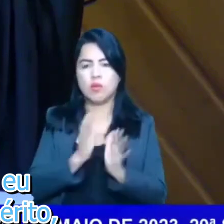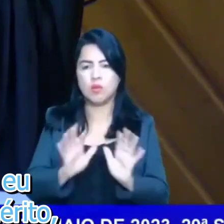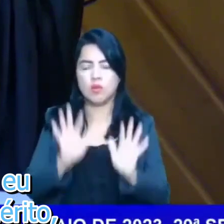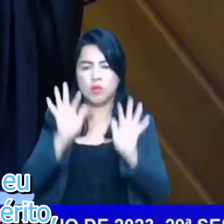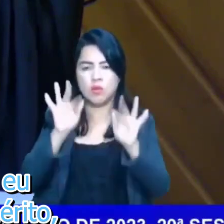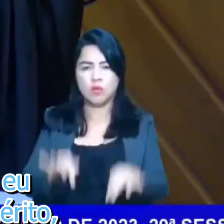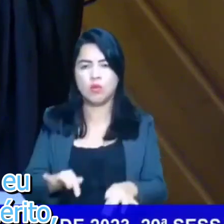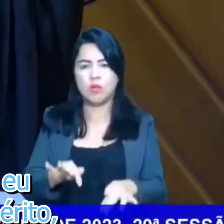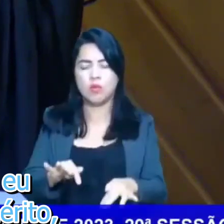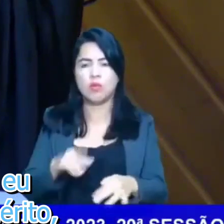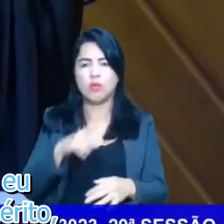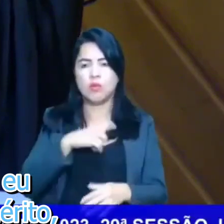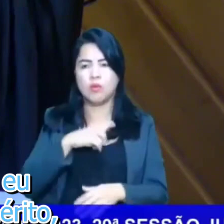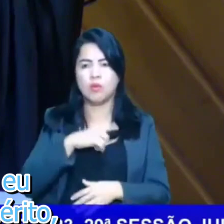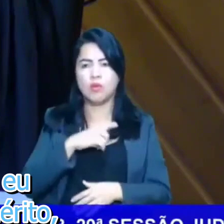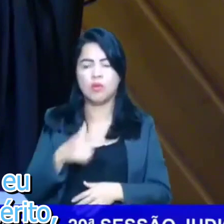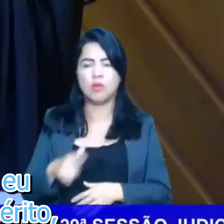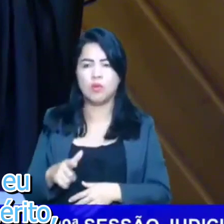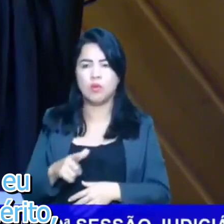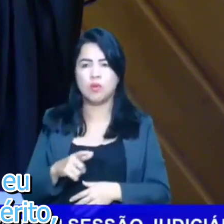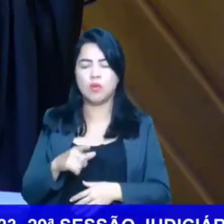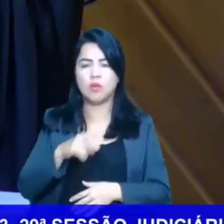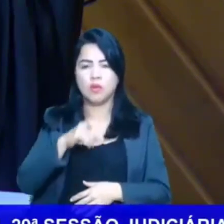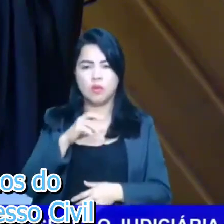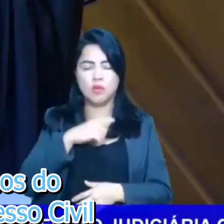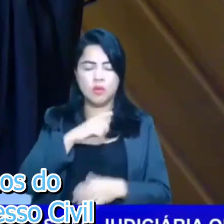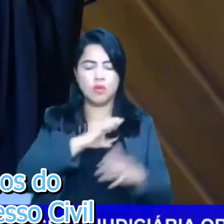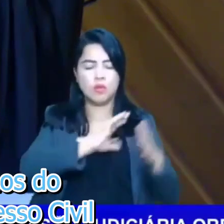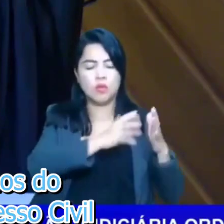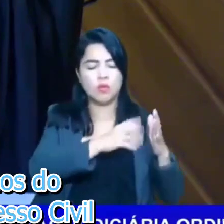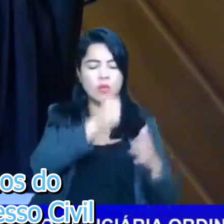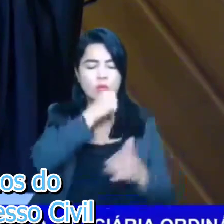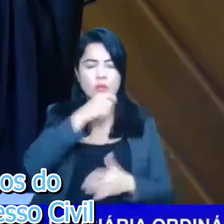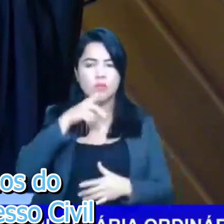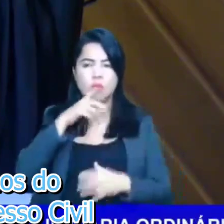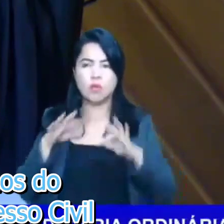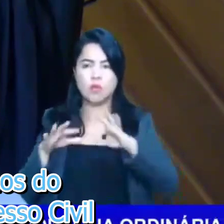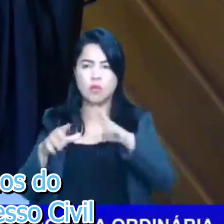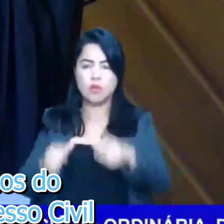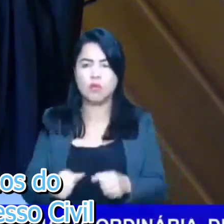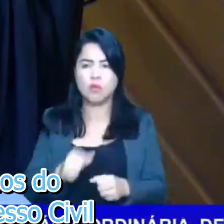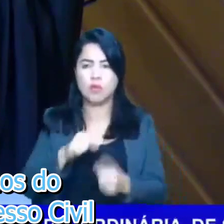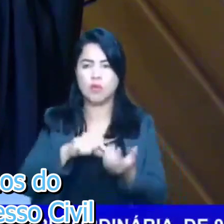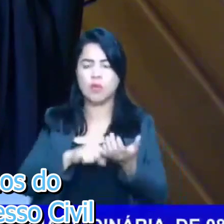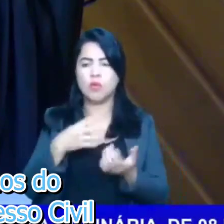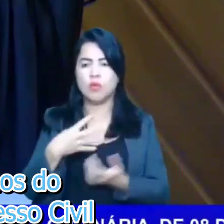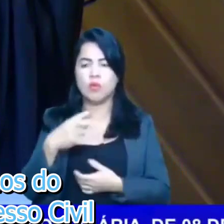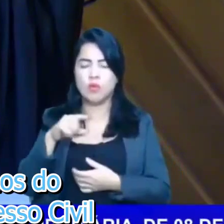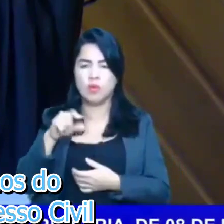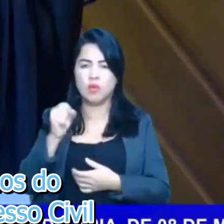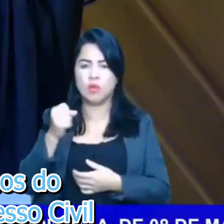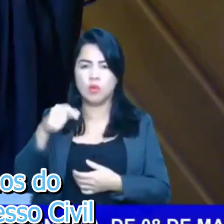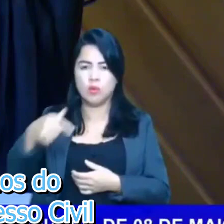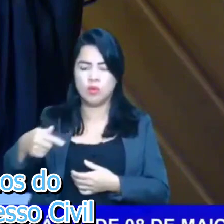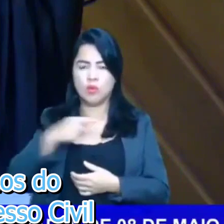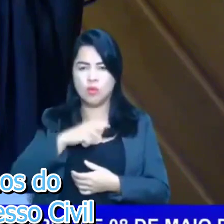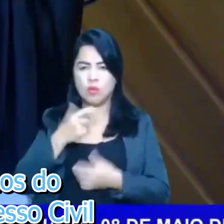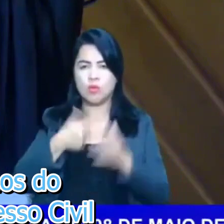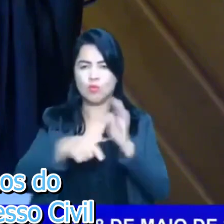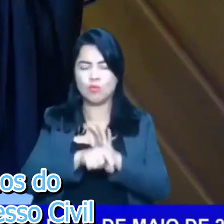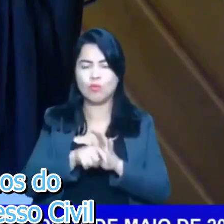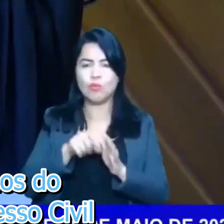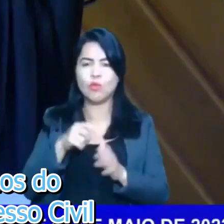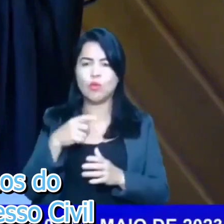do processo sem resolução do mérito em relação à coligação Amapá para Todos, nos termos do artigo 487, inciso 6º do Código de Processo